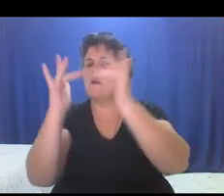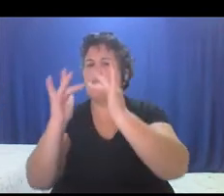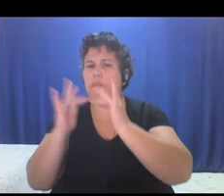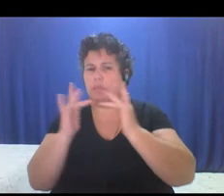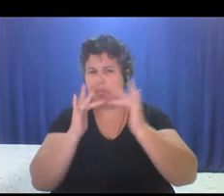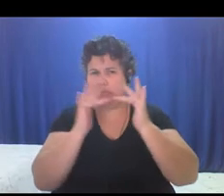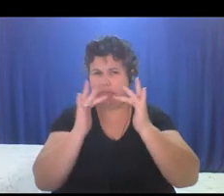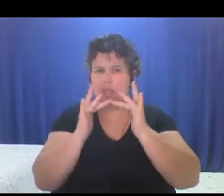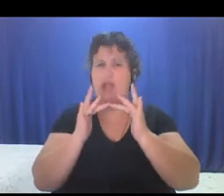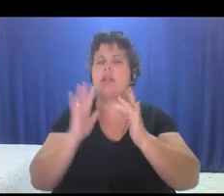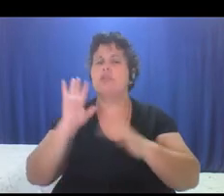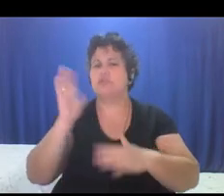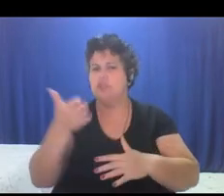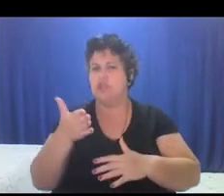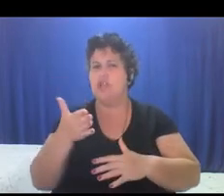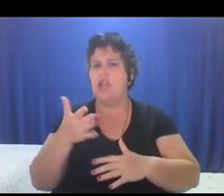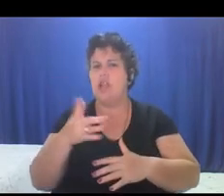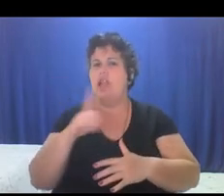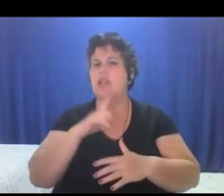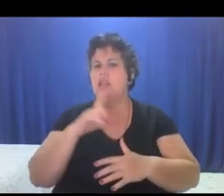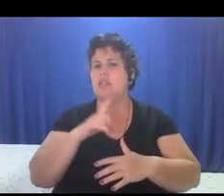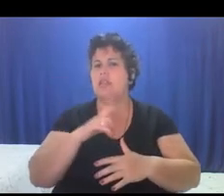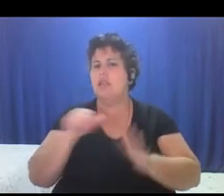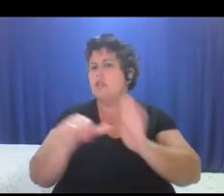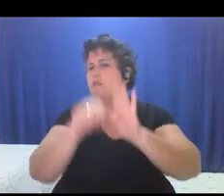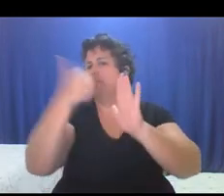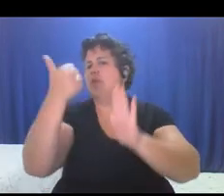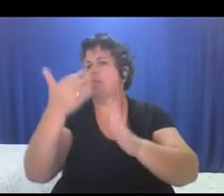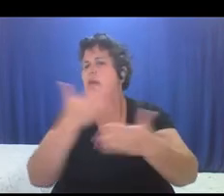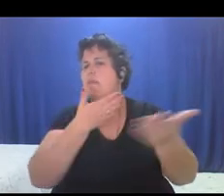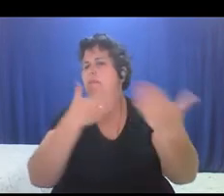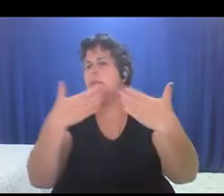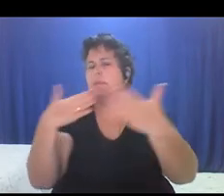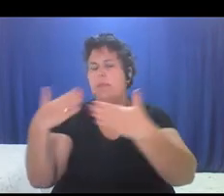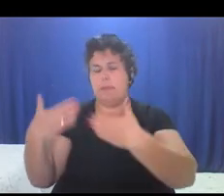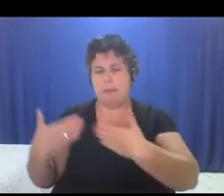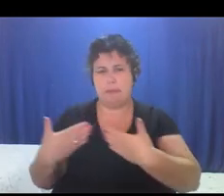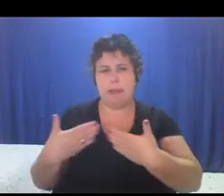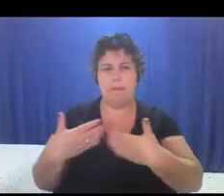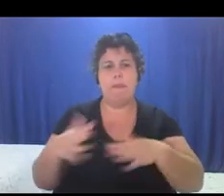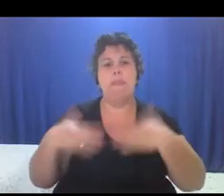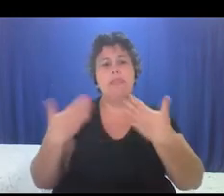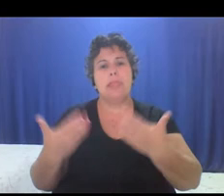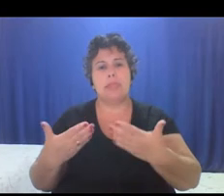têm com a gente durante o primeiro bate-papo. E quando elas entram e tem ali o bate-papo